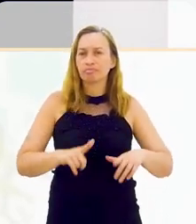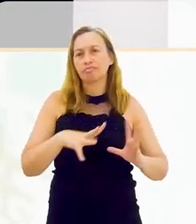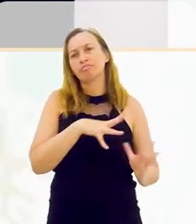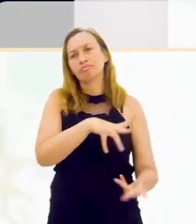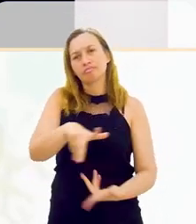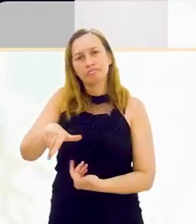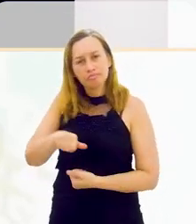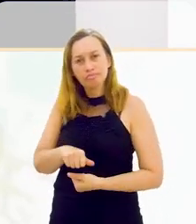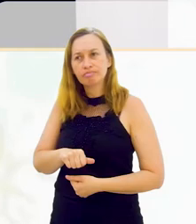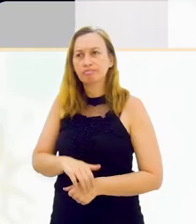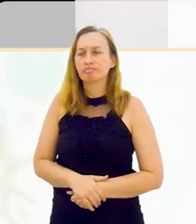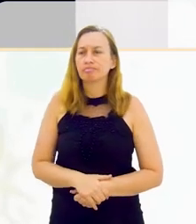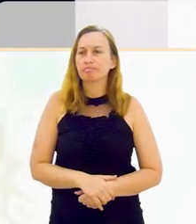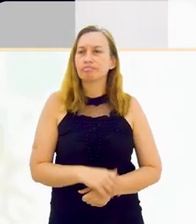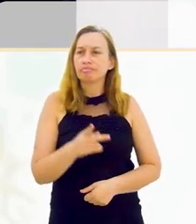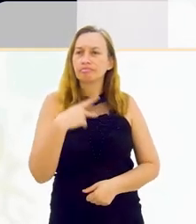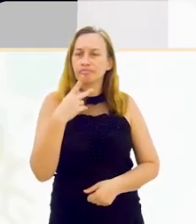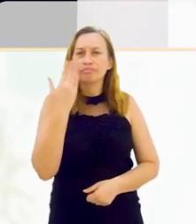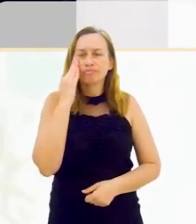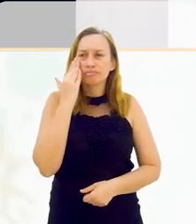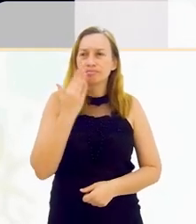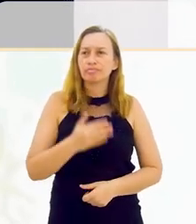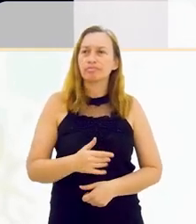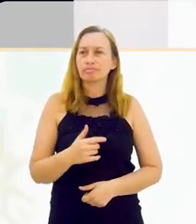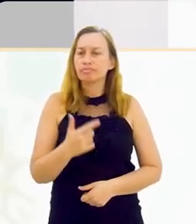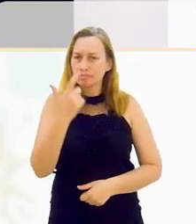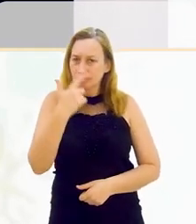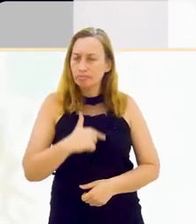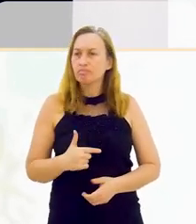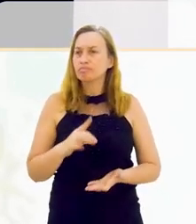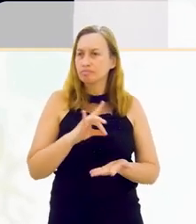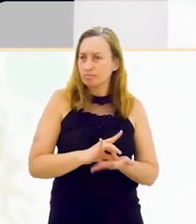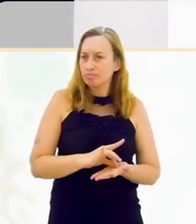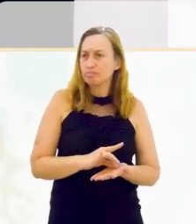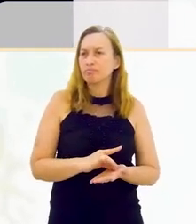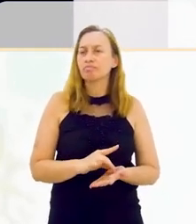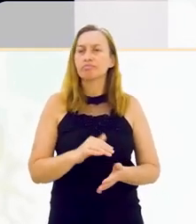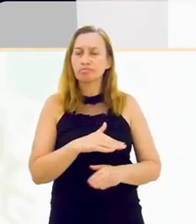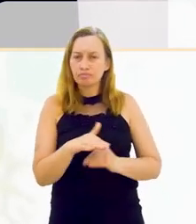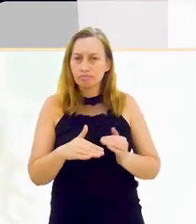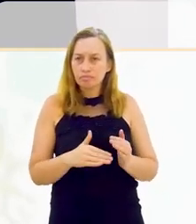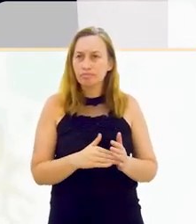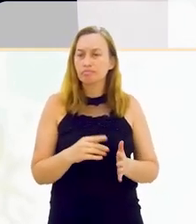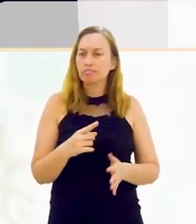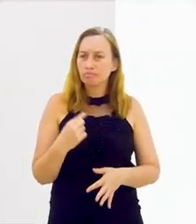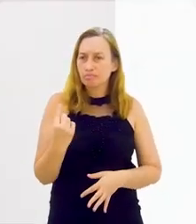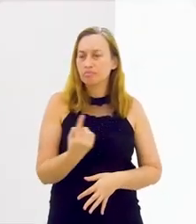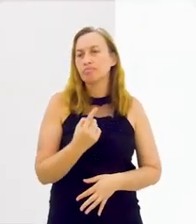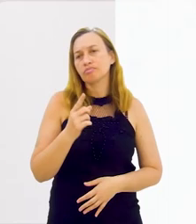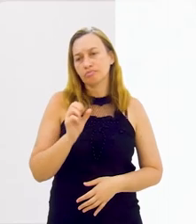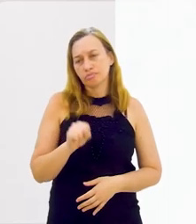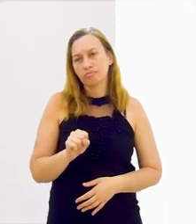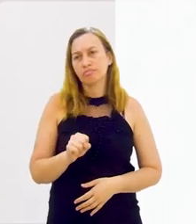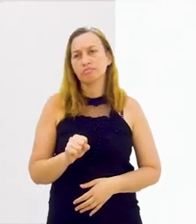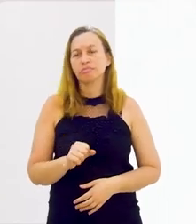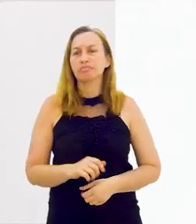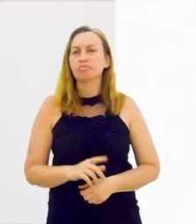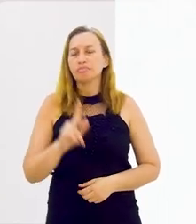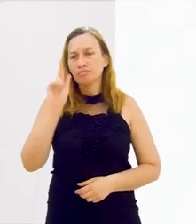no mundo, assim. Como eu estava falando, entender isso, de que eu sou original, que todos somos.